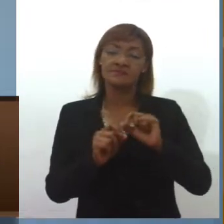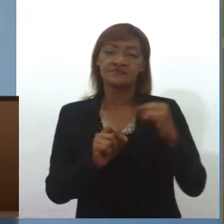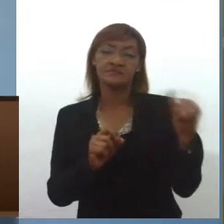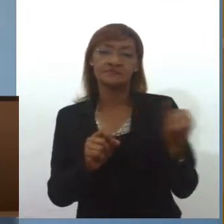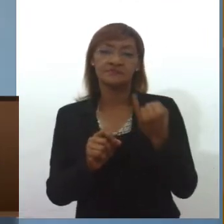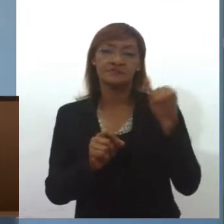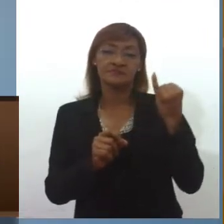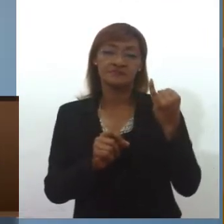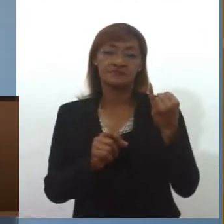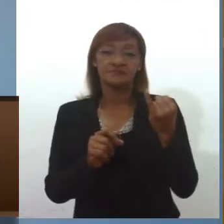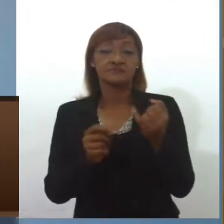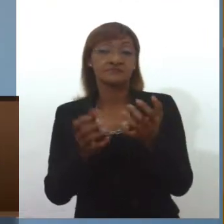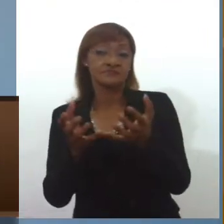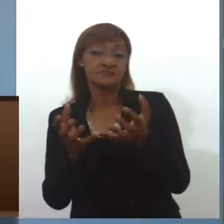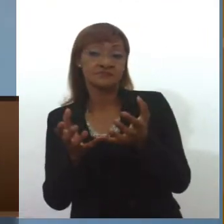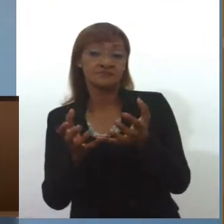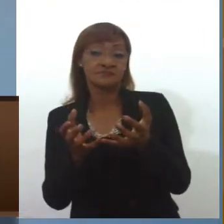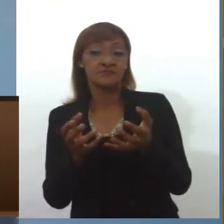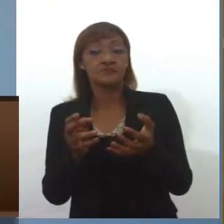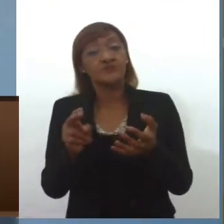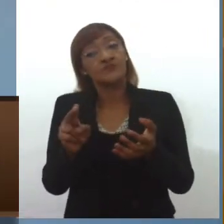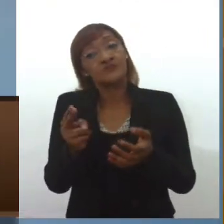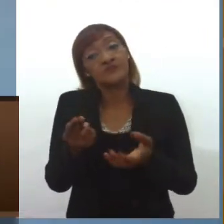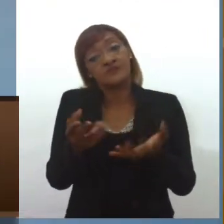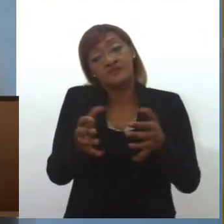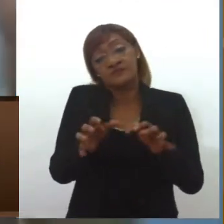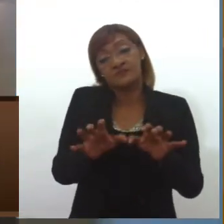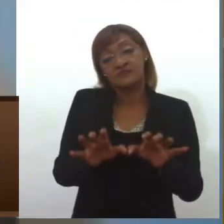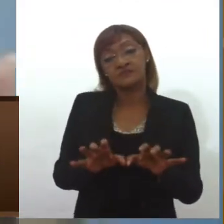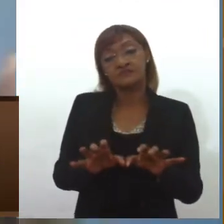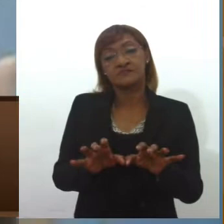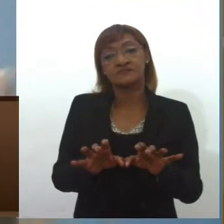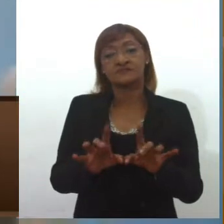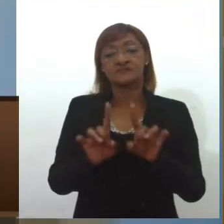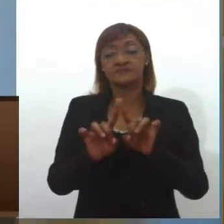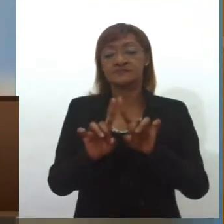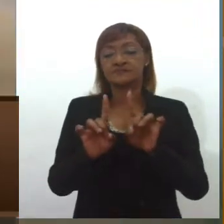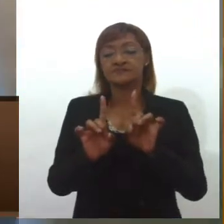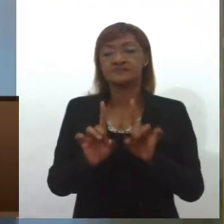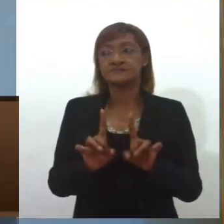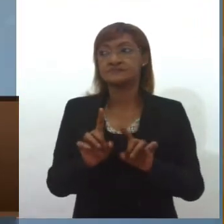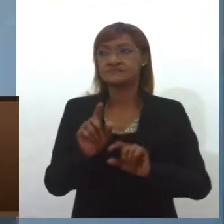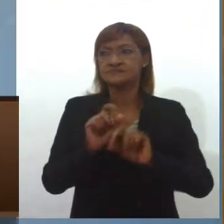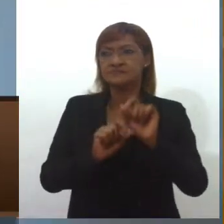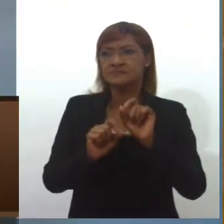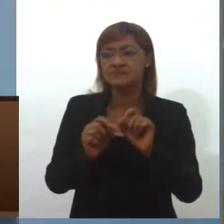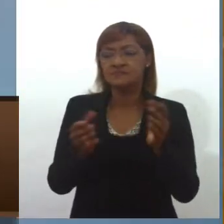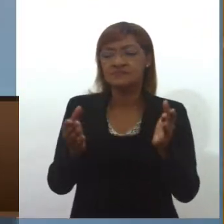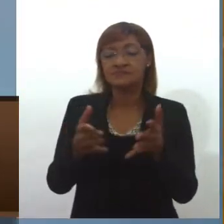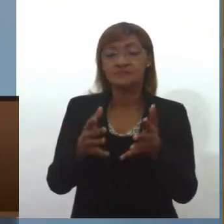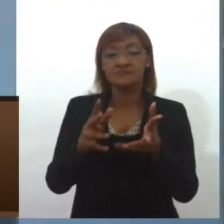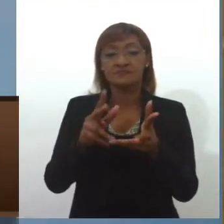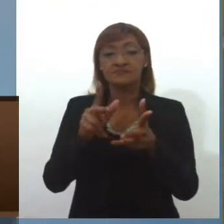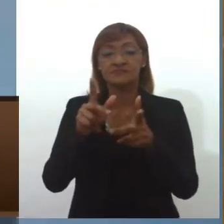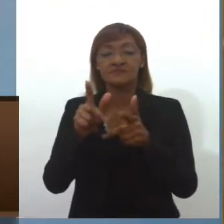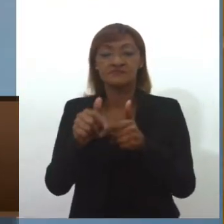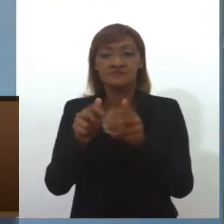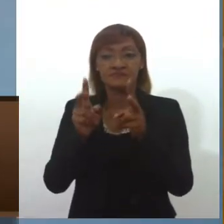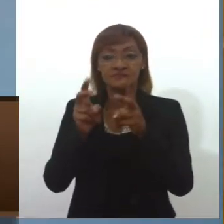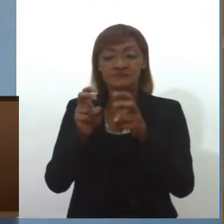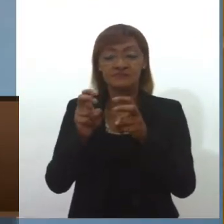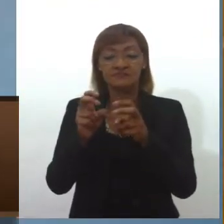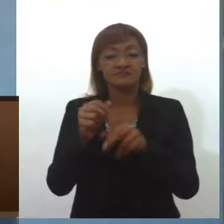ou não. Quer ver um deles? É a perspectiva que o país passa para o mundo de que está fazendo o dever de